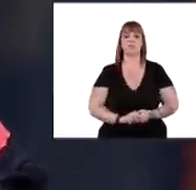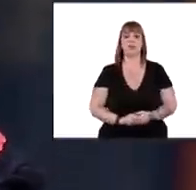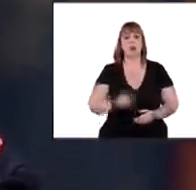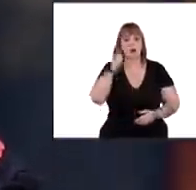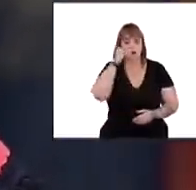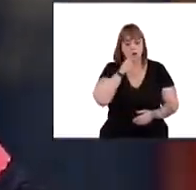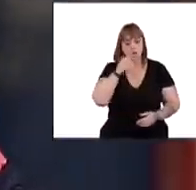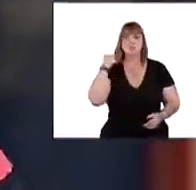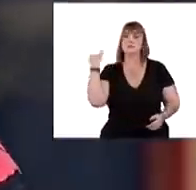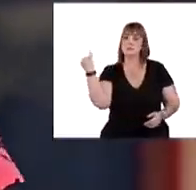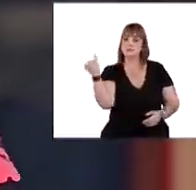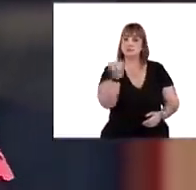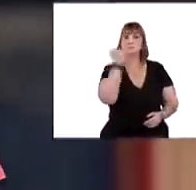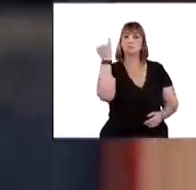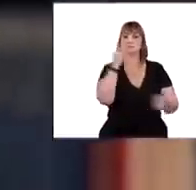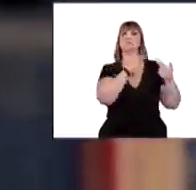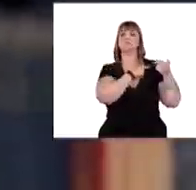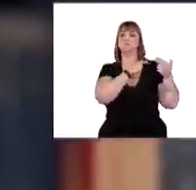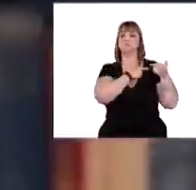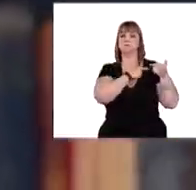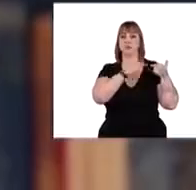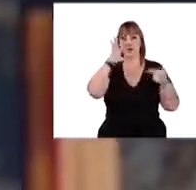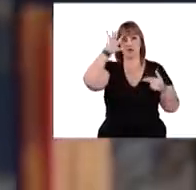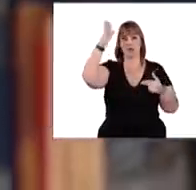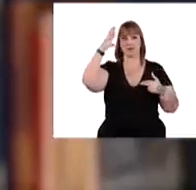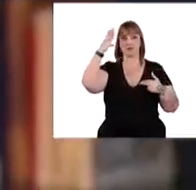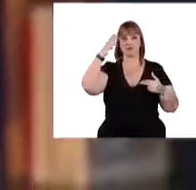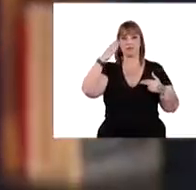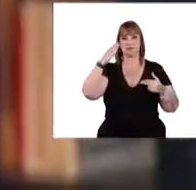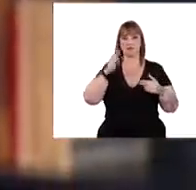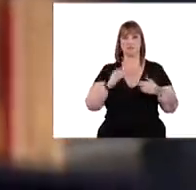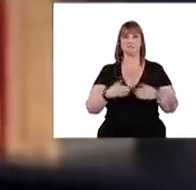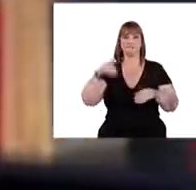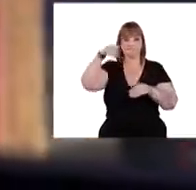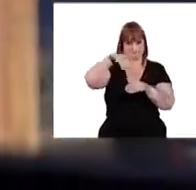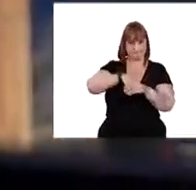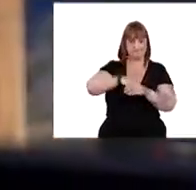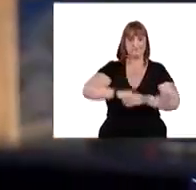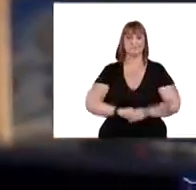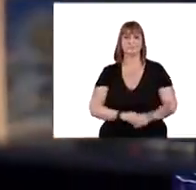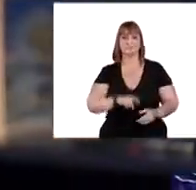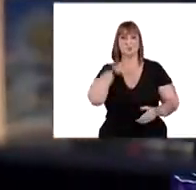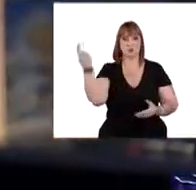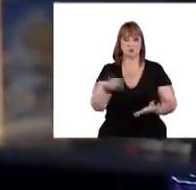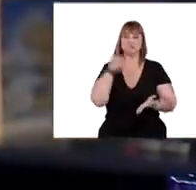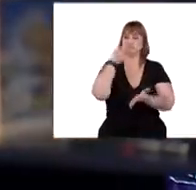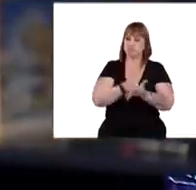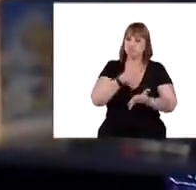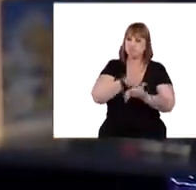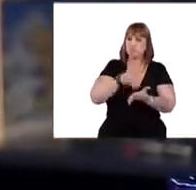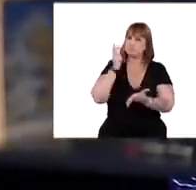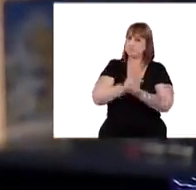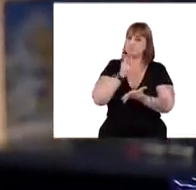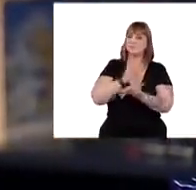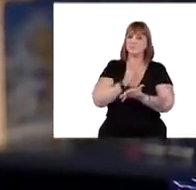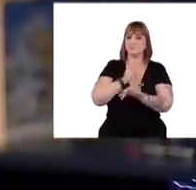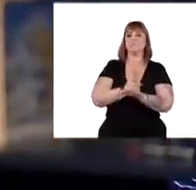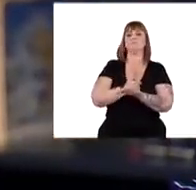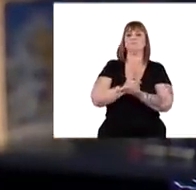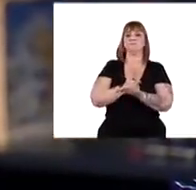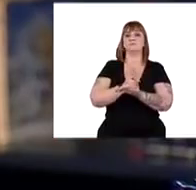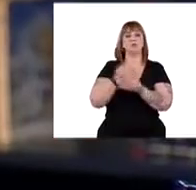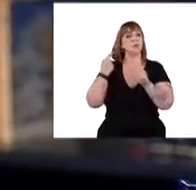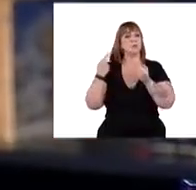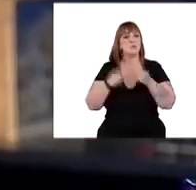papel fundamental, inclusive na decisão do processo eleitoral, né? E nós estamos em luta constante aí contra,